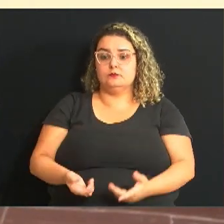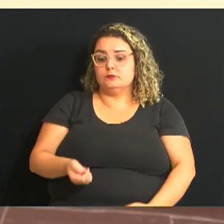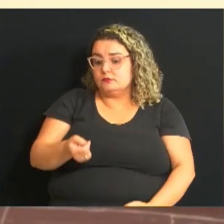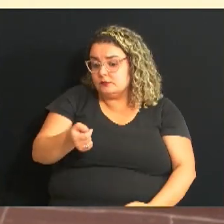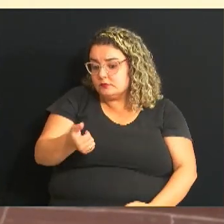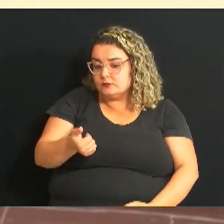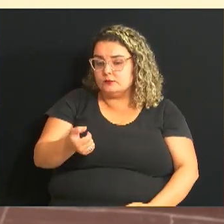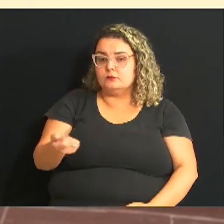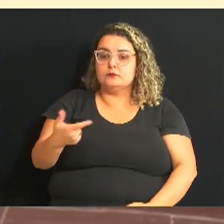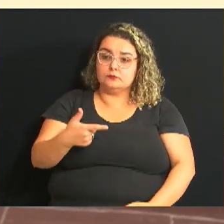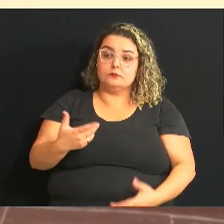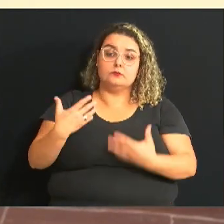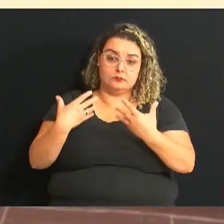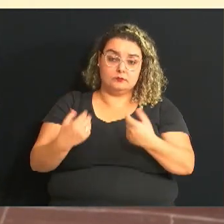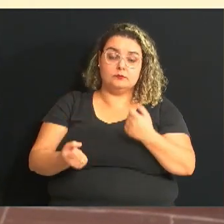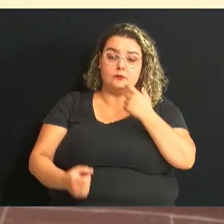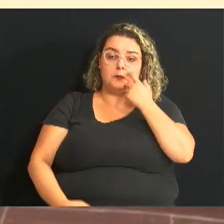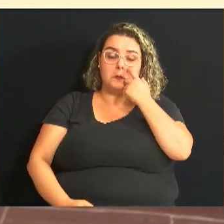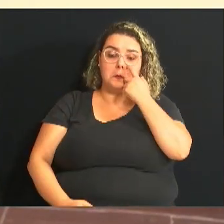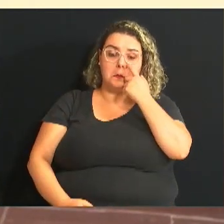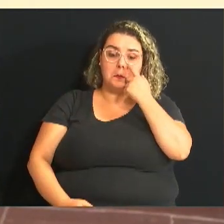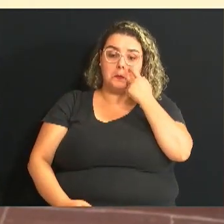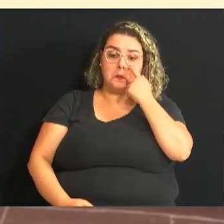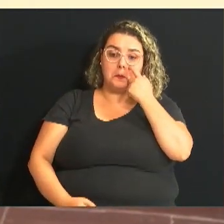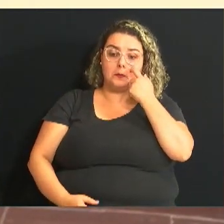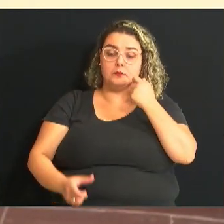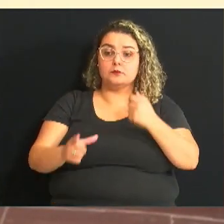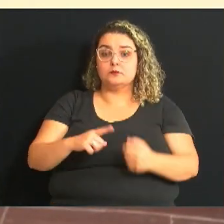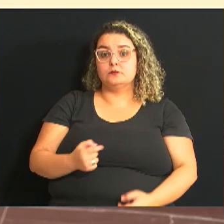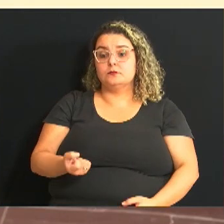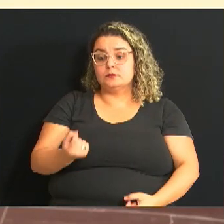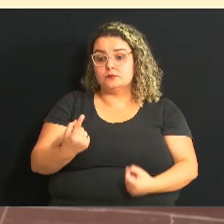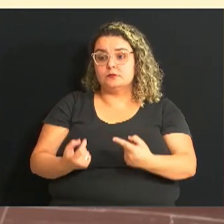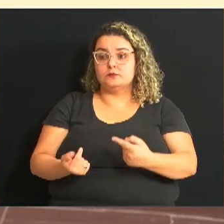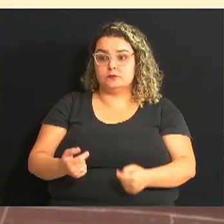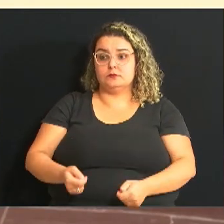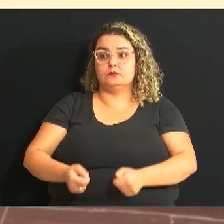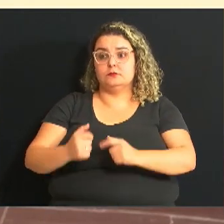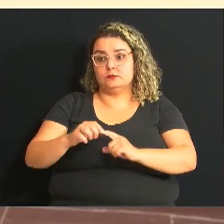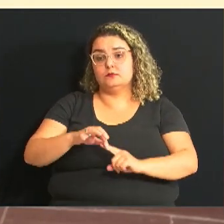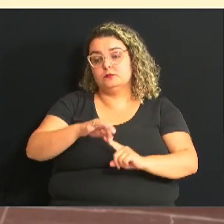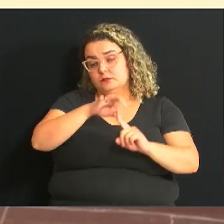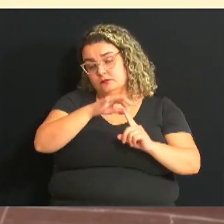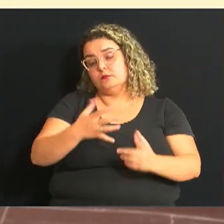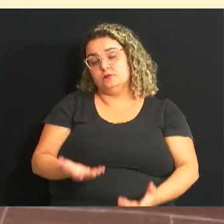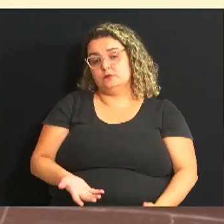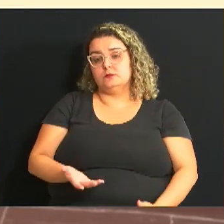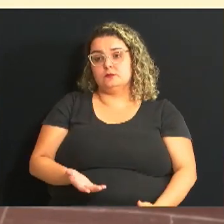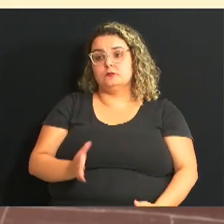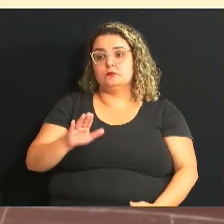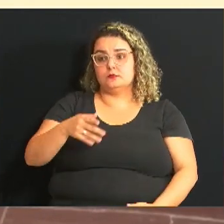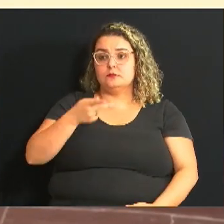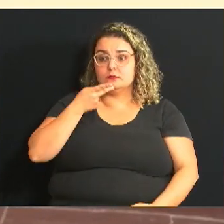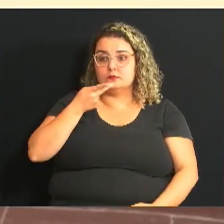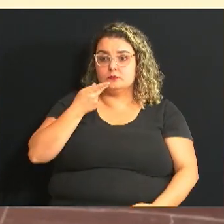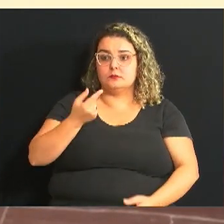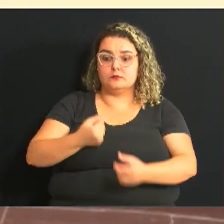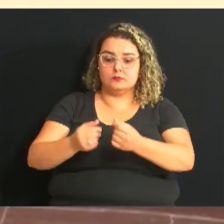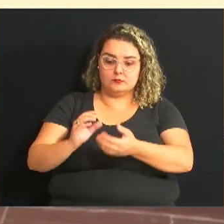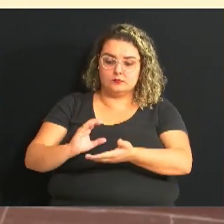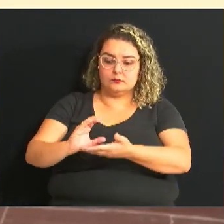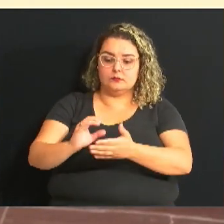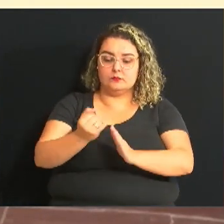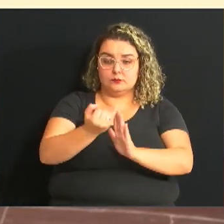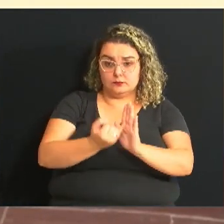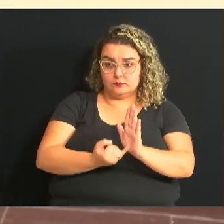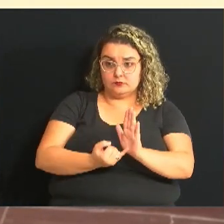gente recebeu, a gente teve alguns privilégios. E quando a gente fala em destinação de imposto de renda, logicamente nós estamos falando